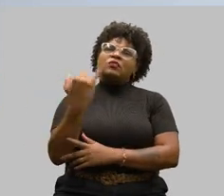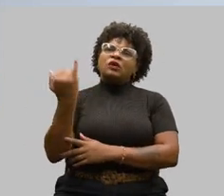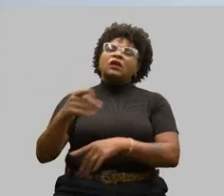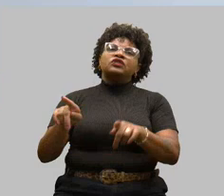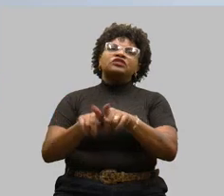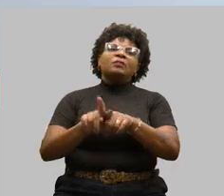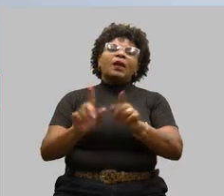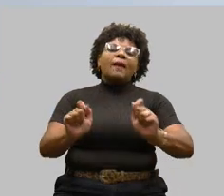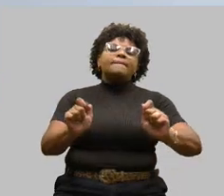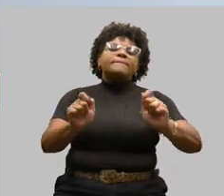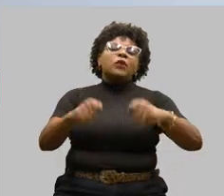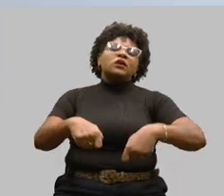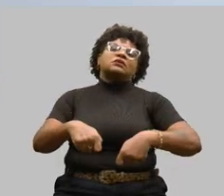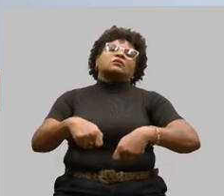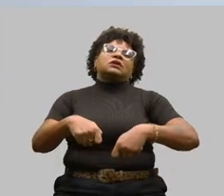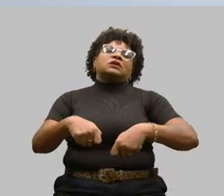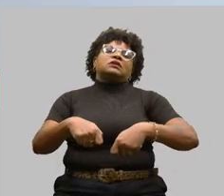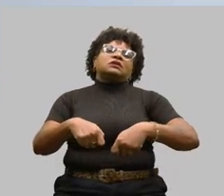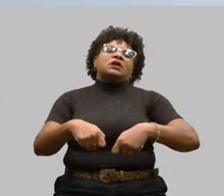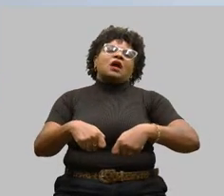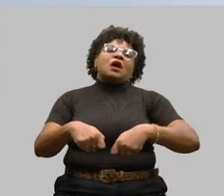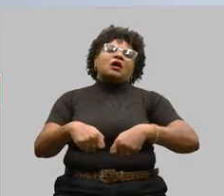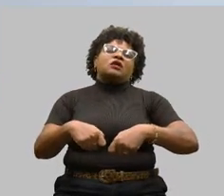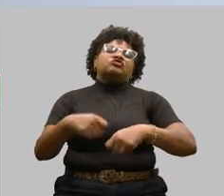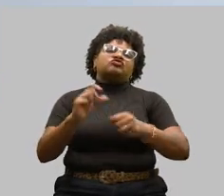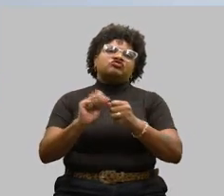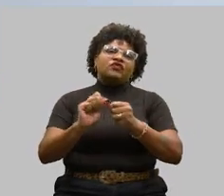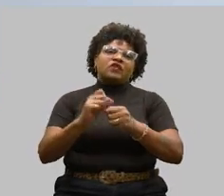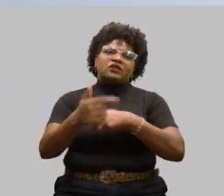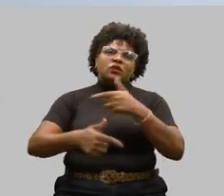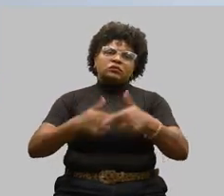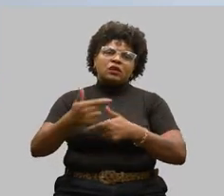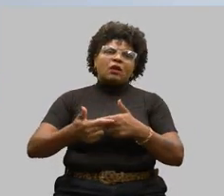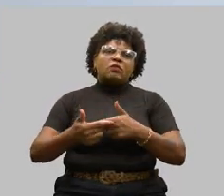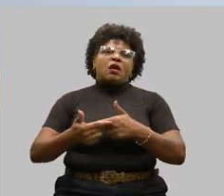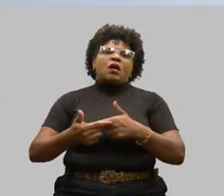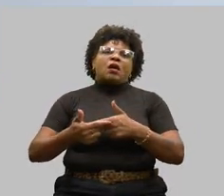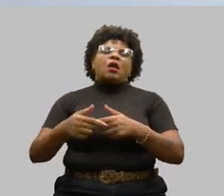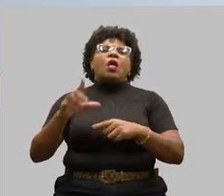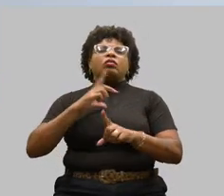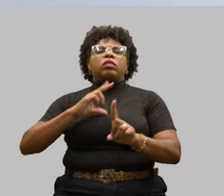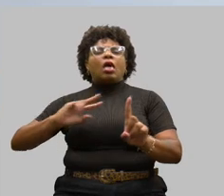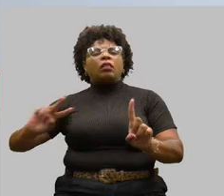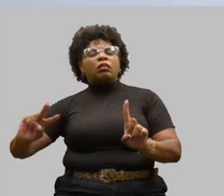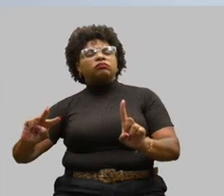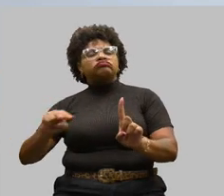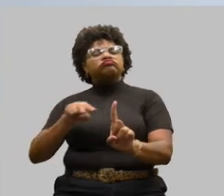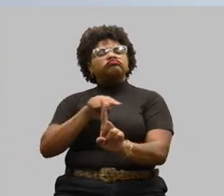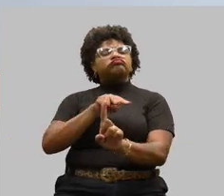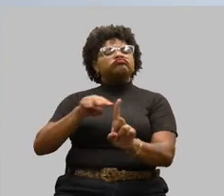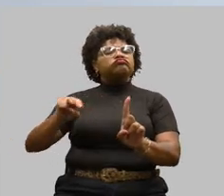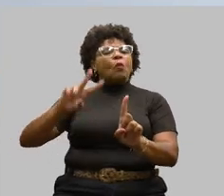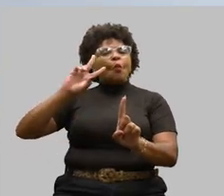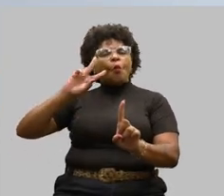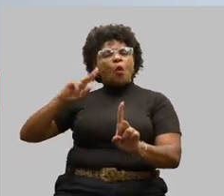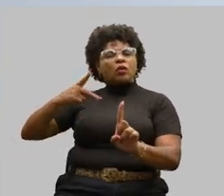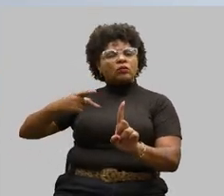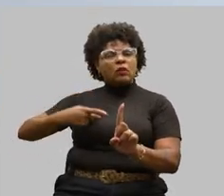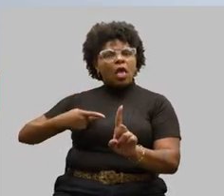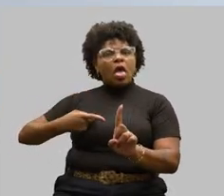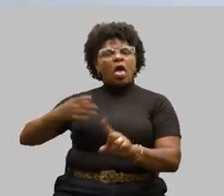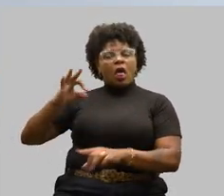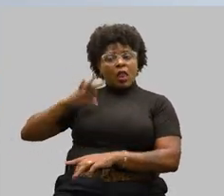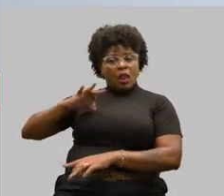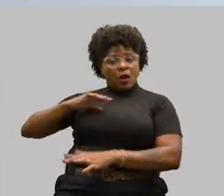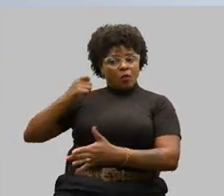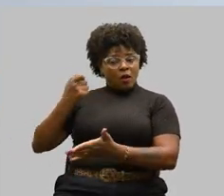tem direito a um julgamento Justo na obtenção de isonomia na remuneração e nos benefícios